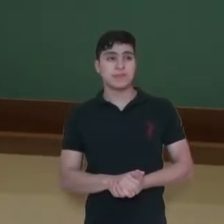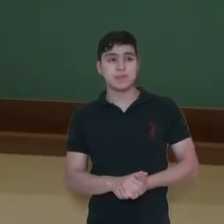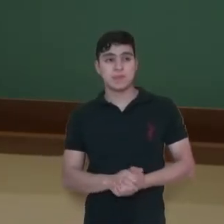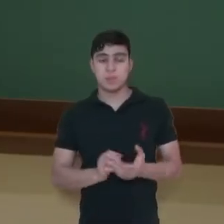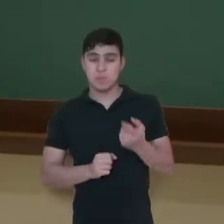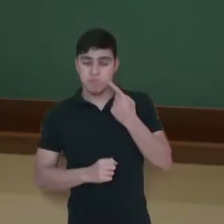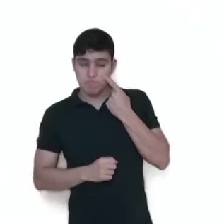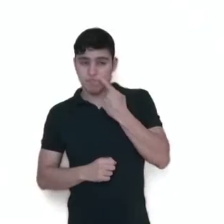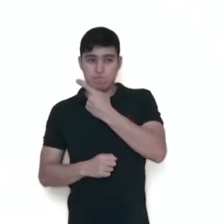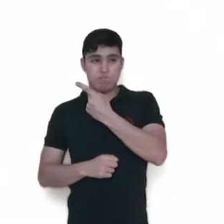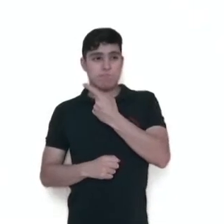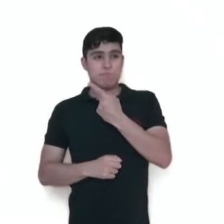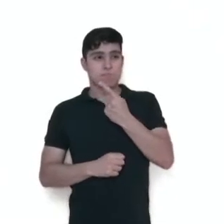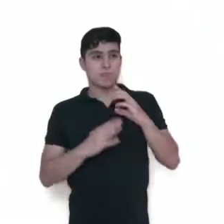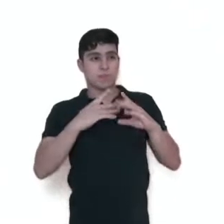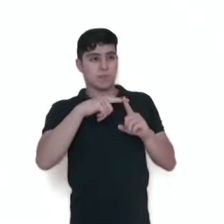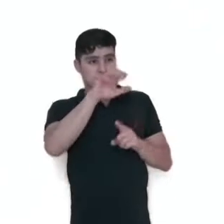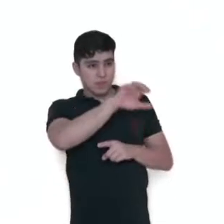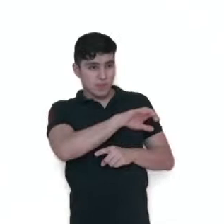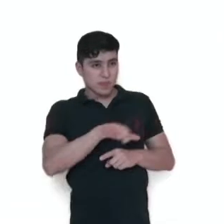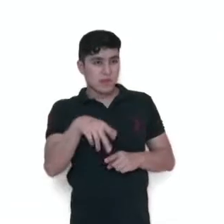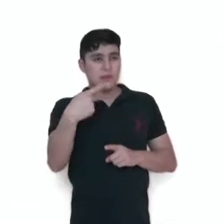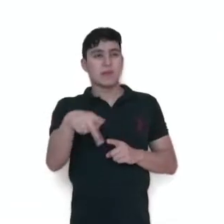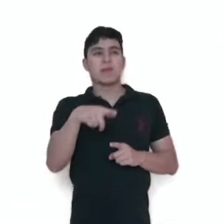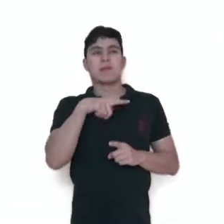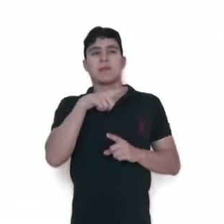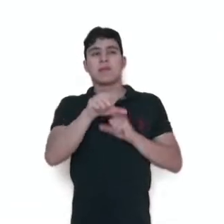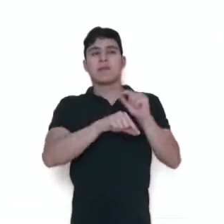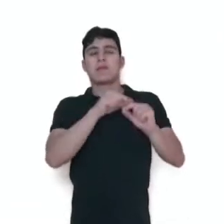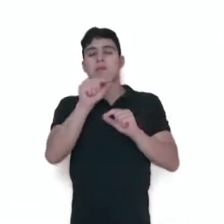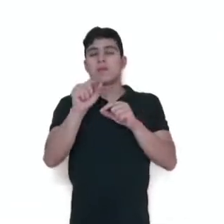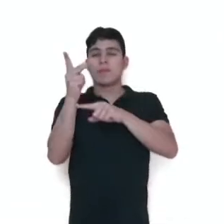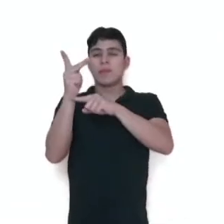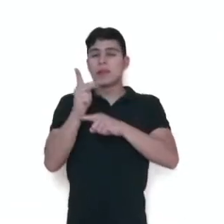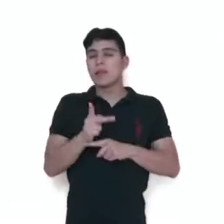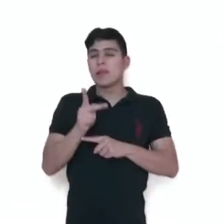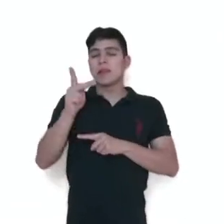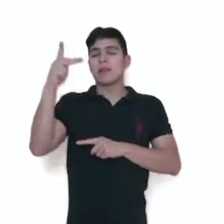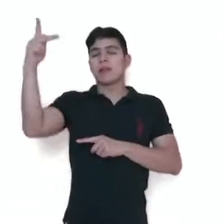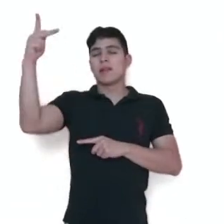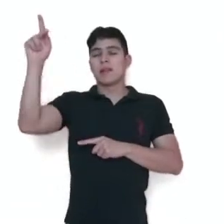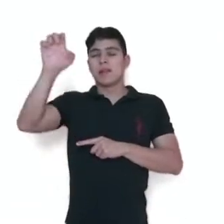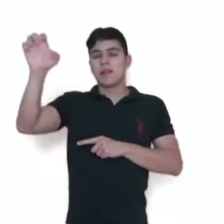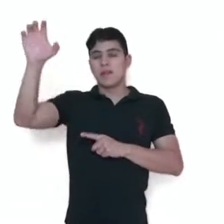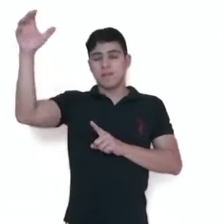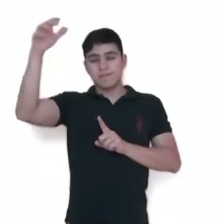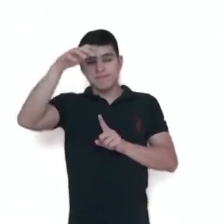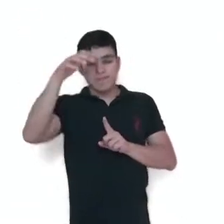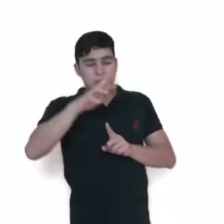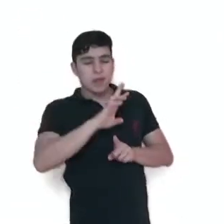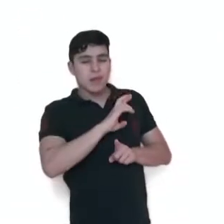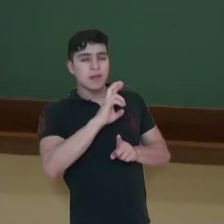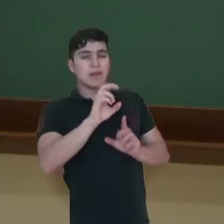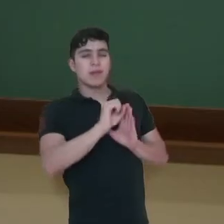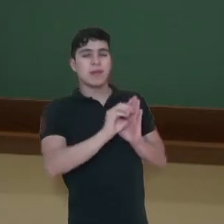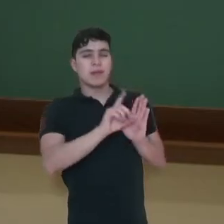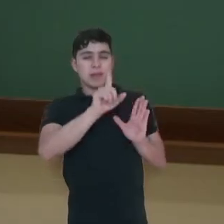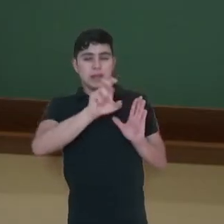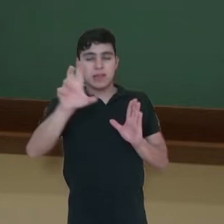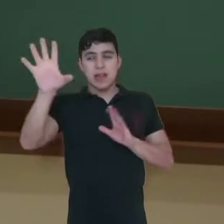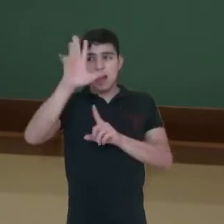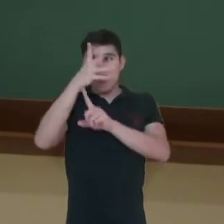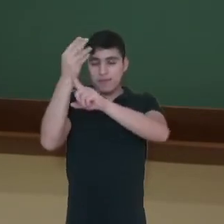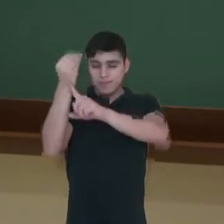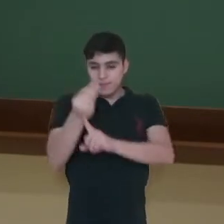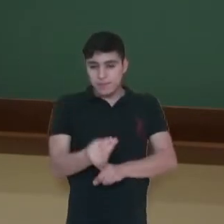O clero católico, no intuito de catequizar o Brasil, traz a arte barroca europeia como ferramenta de ensino da religião no Brasil do século XV. Lembrando vocês